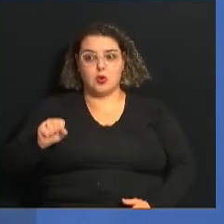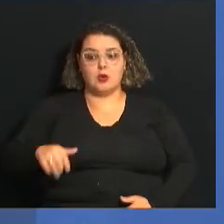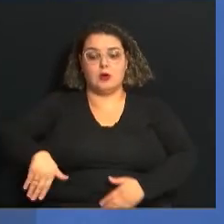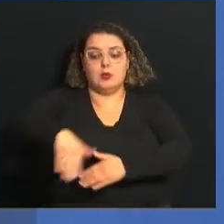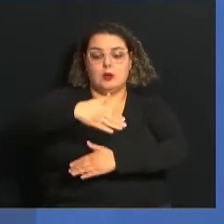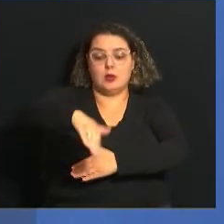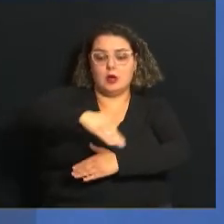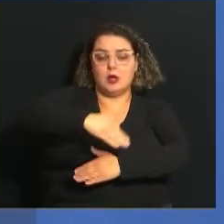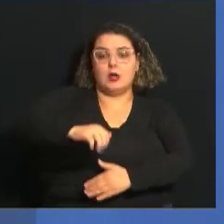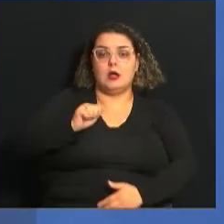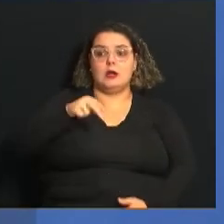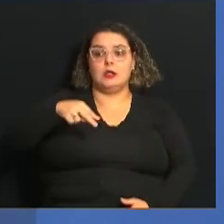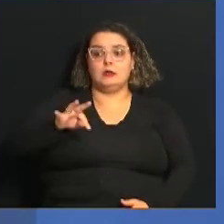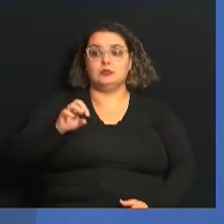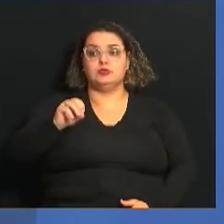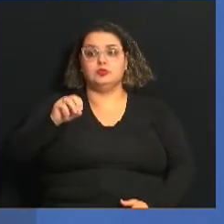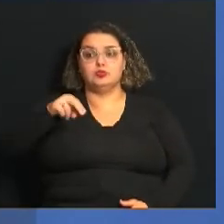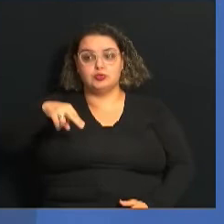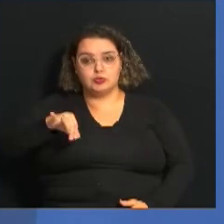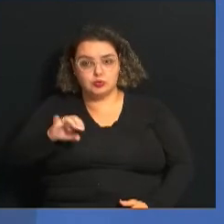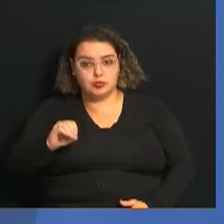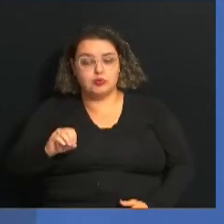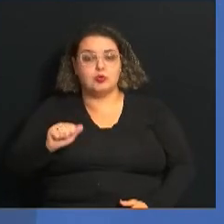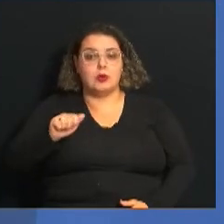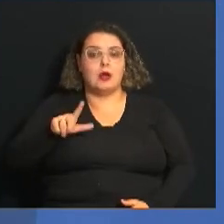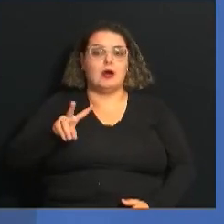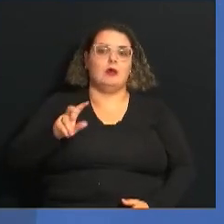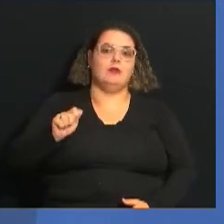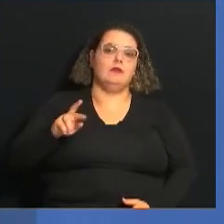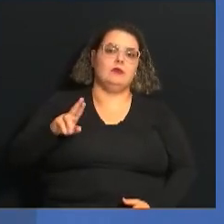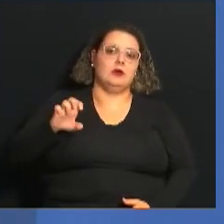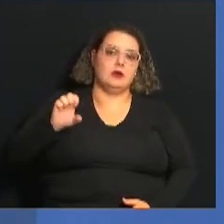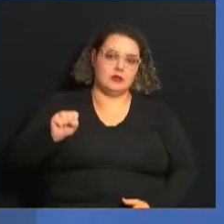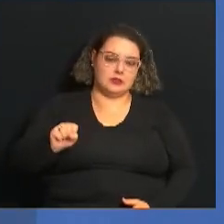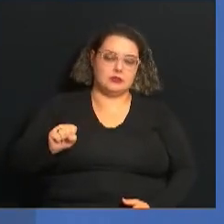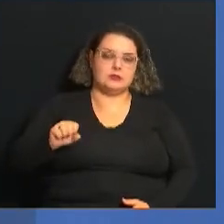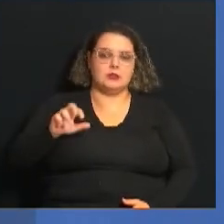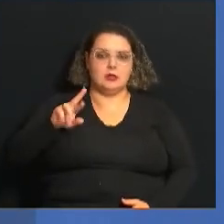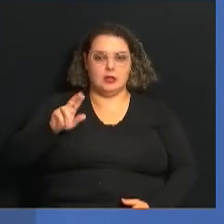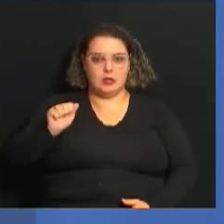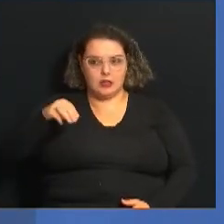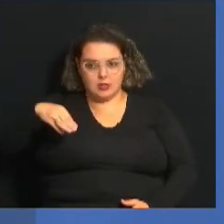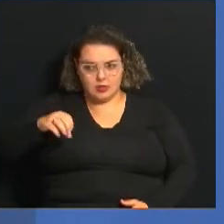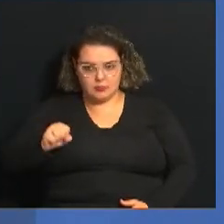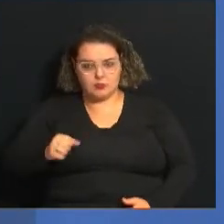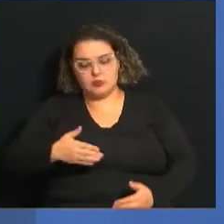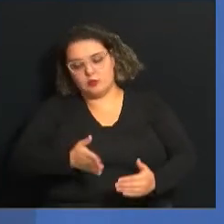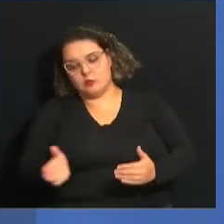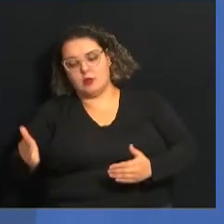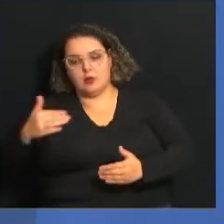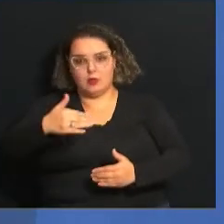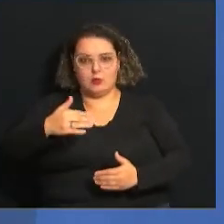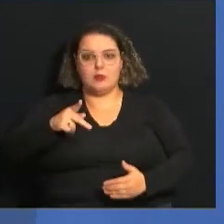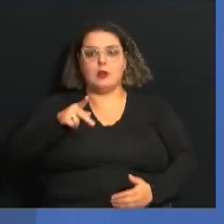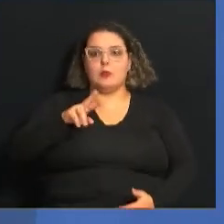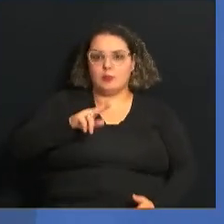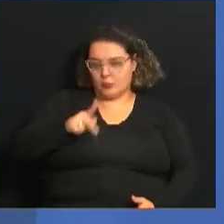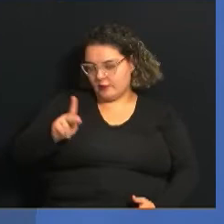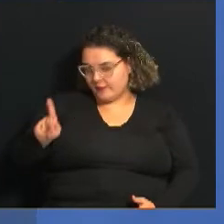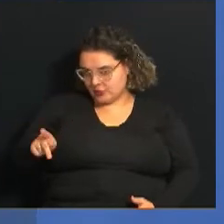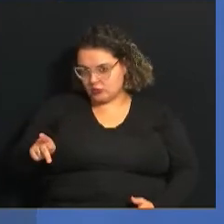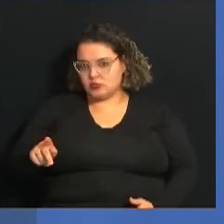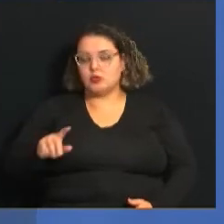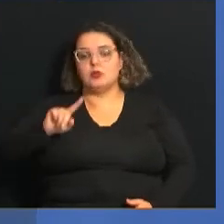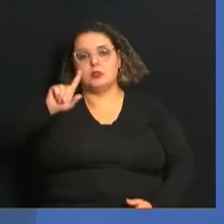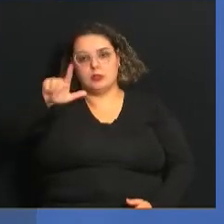Lobo. Para o primeiro bloqueio, a INDEC programou alguns desvios. Olha, pela Professor Luiz Rosa, Júlio